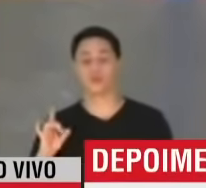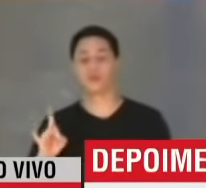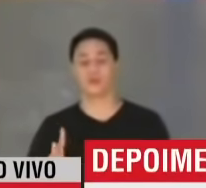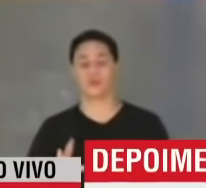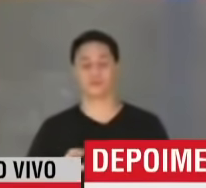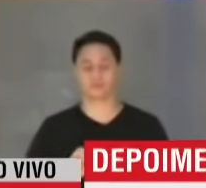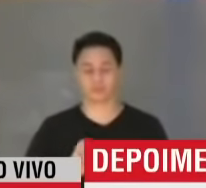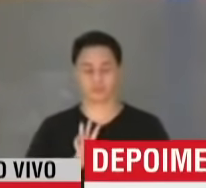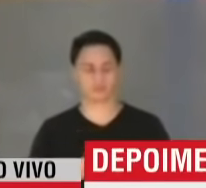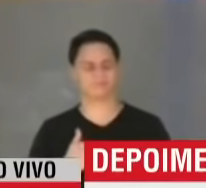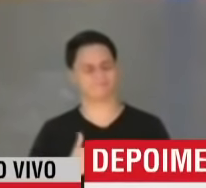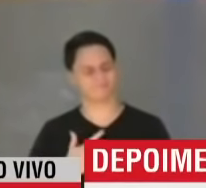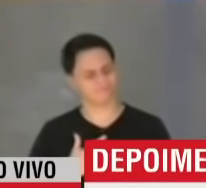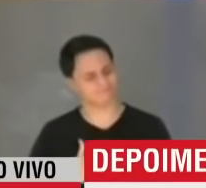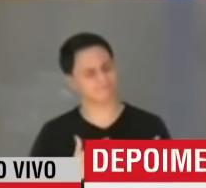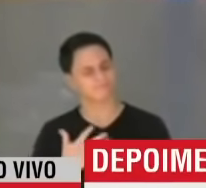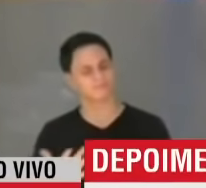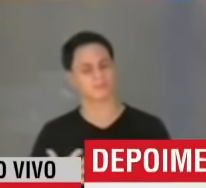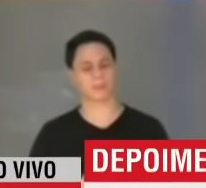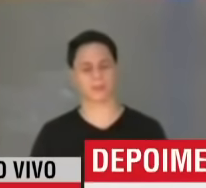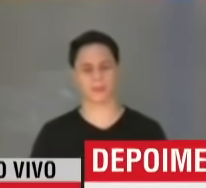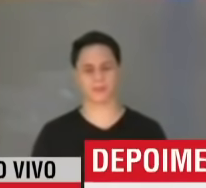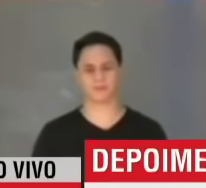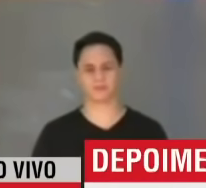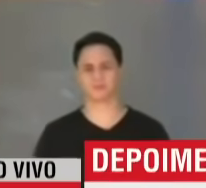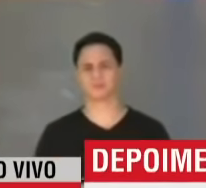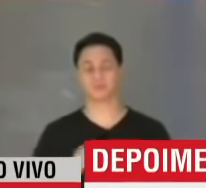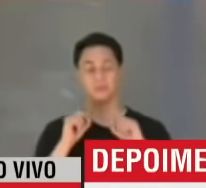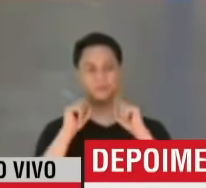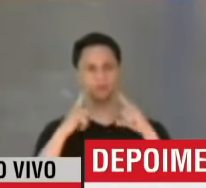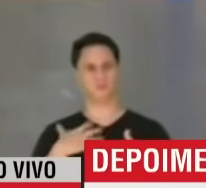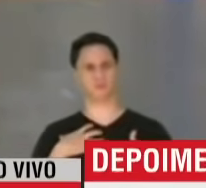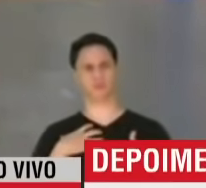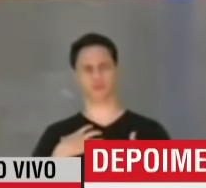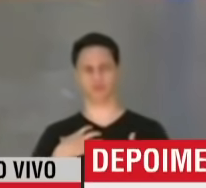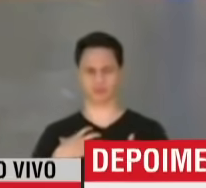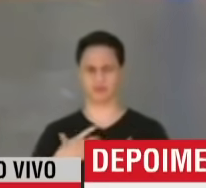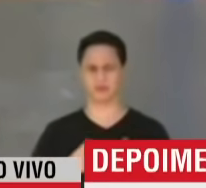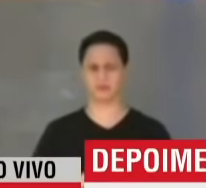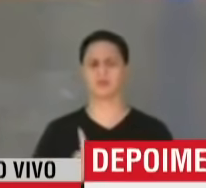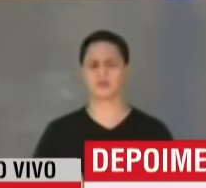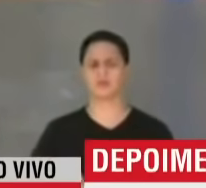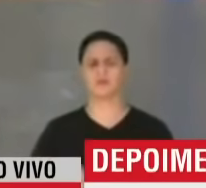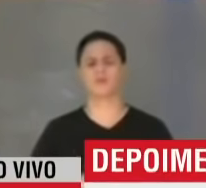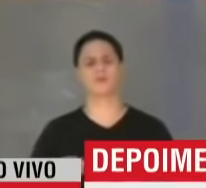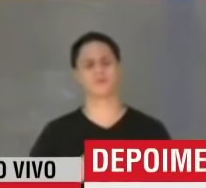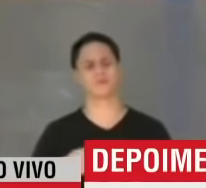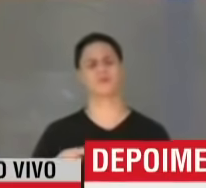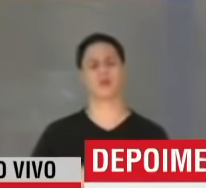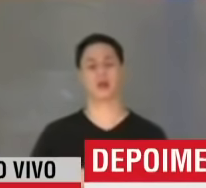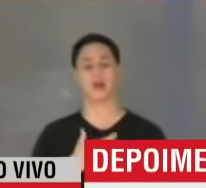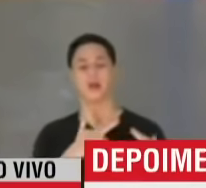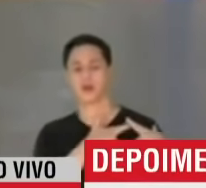nossa comoção com essa situação, o quanto impressiona, o quanto impacta e o quanto exige de nós todos